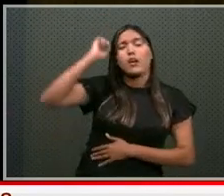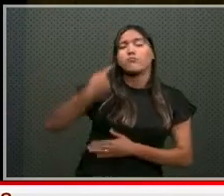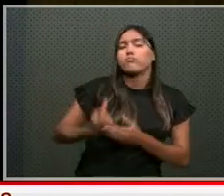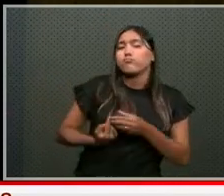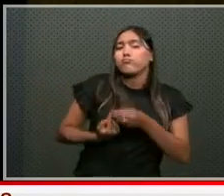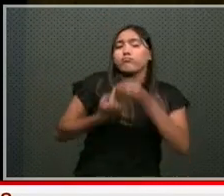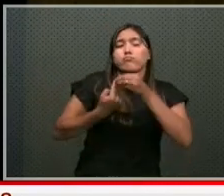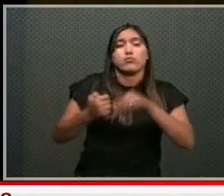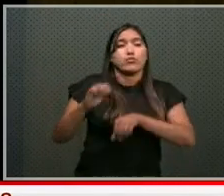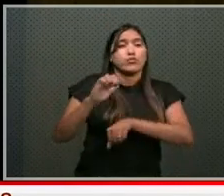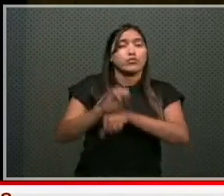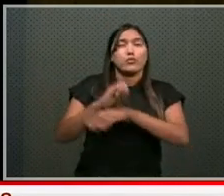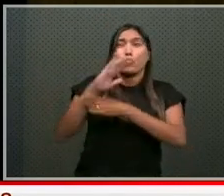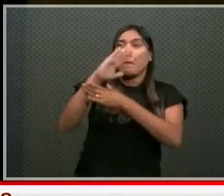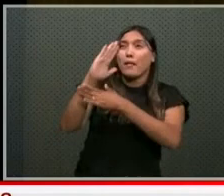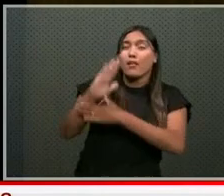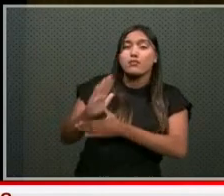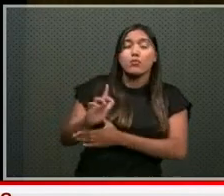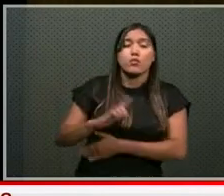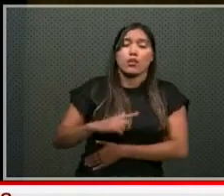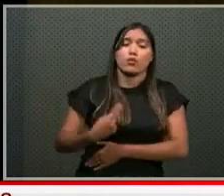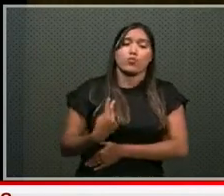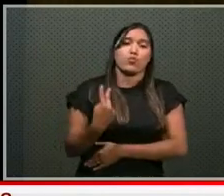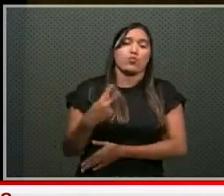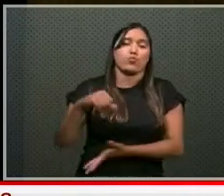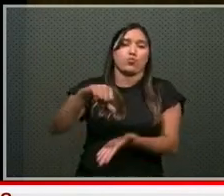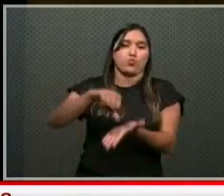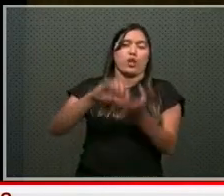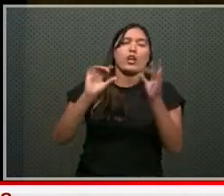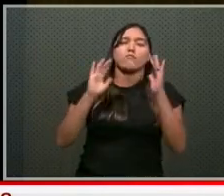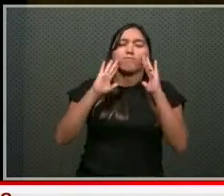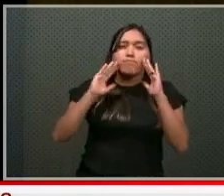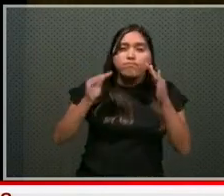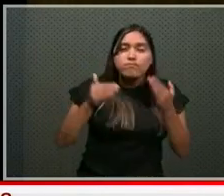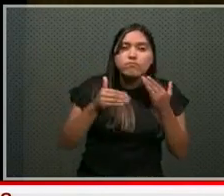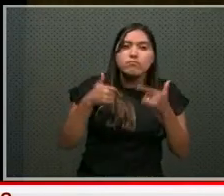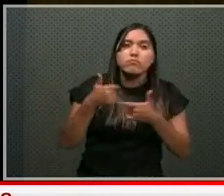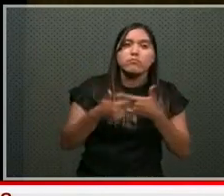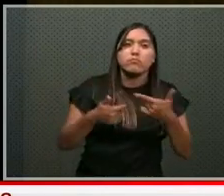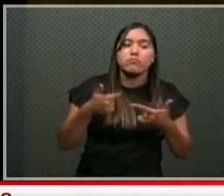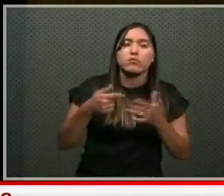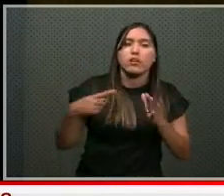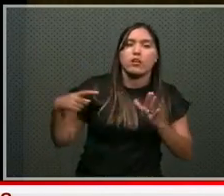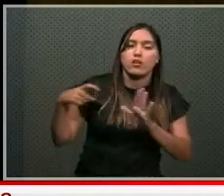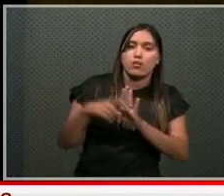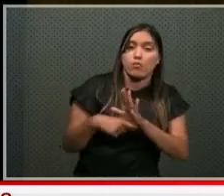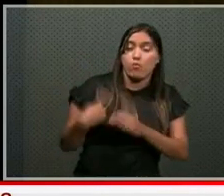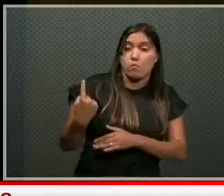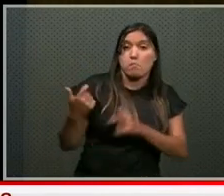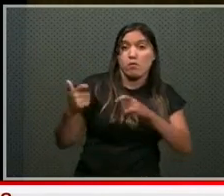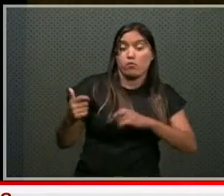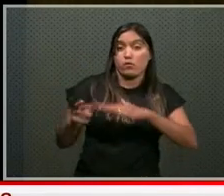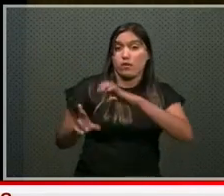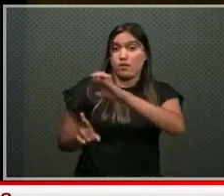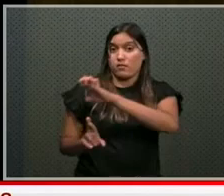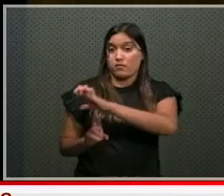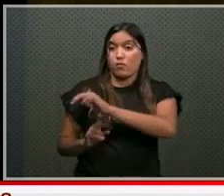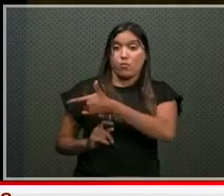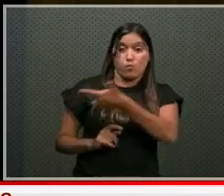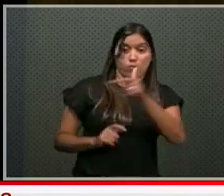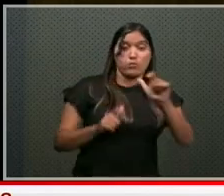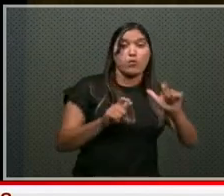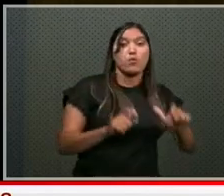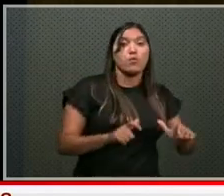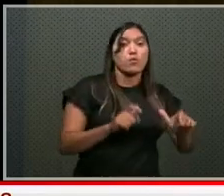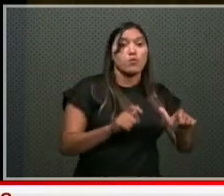estado da federação onde temos duas agências especializadas em agronegócio uma no município de Redenção e uma no